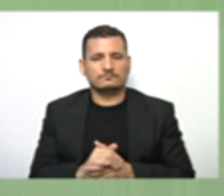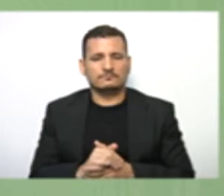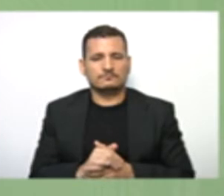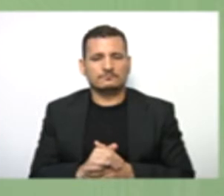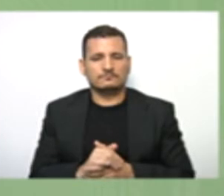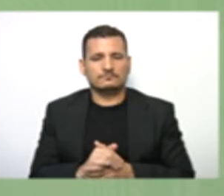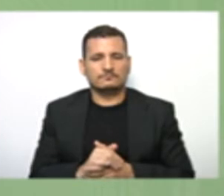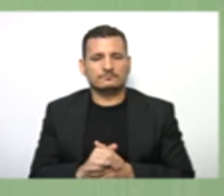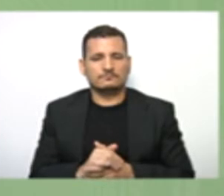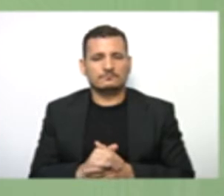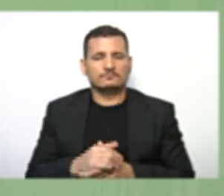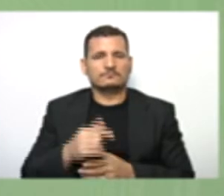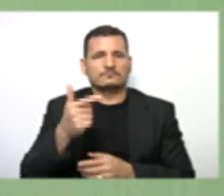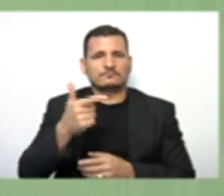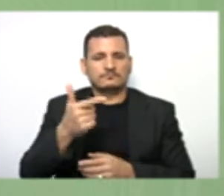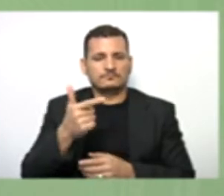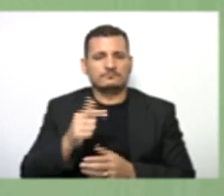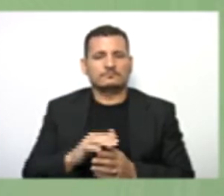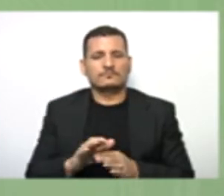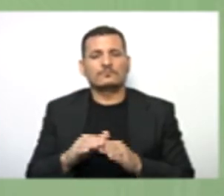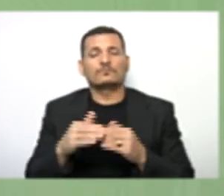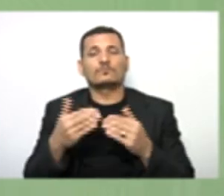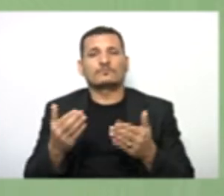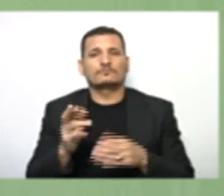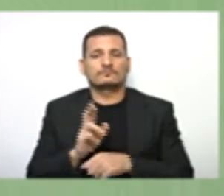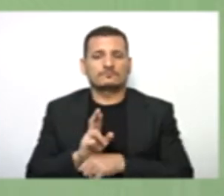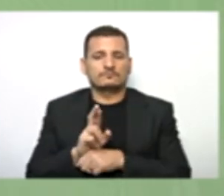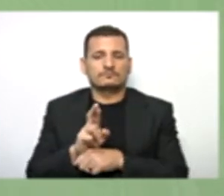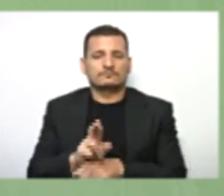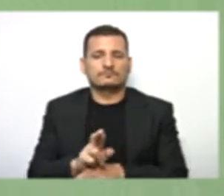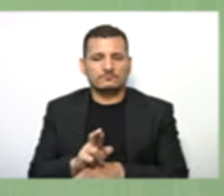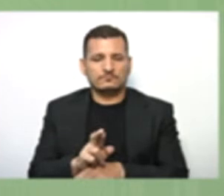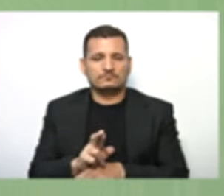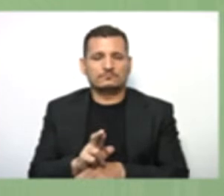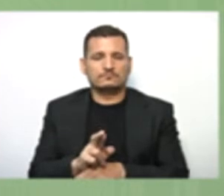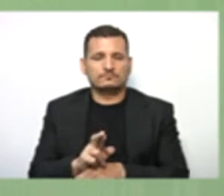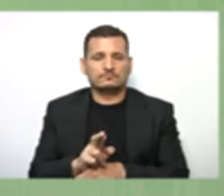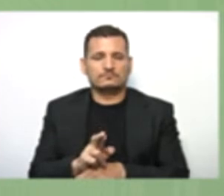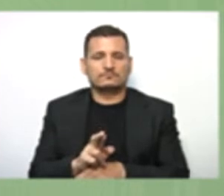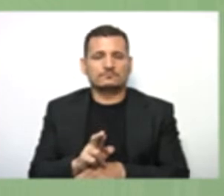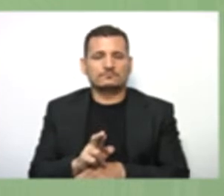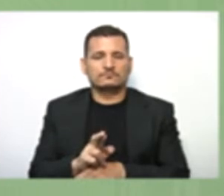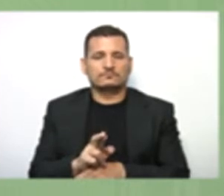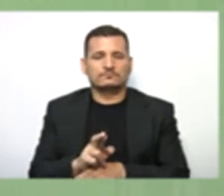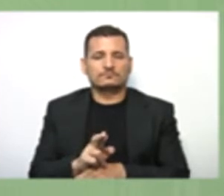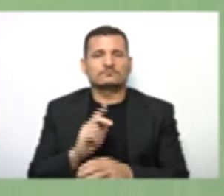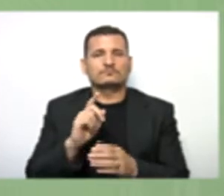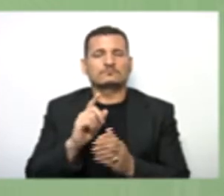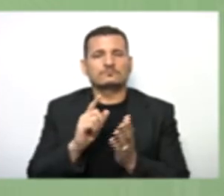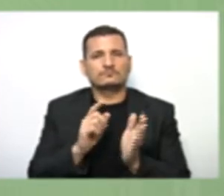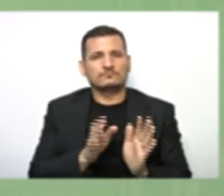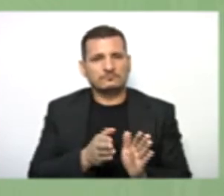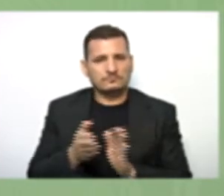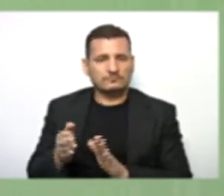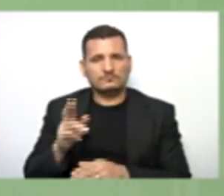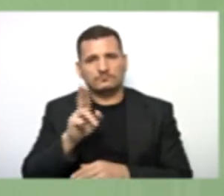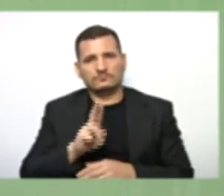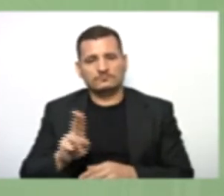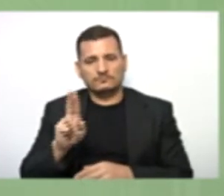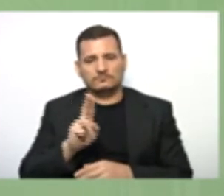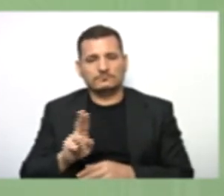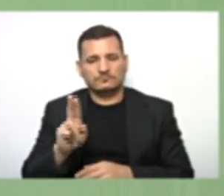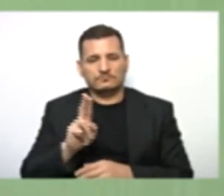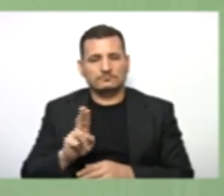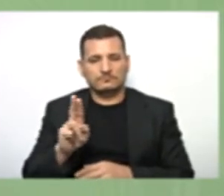simples. Questão 2, quais são os recursos que comumente, ou normalmente, tá, se preferir,